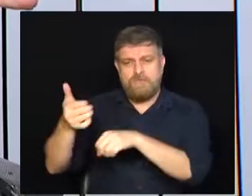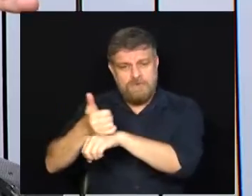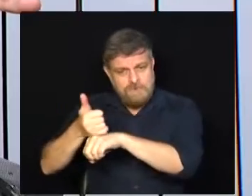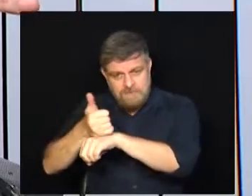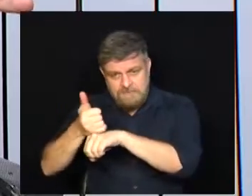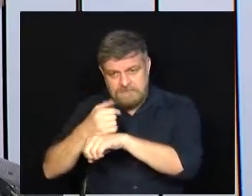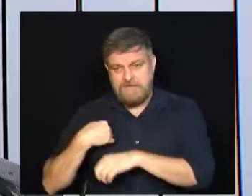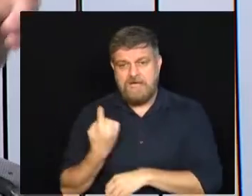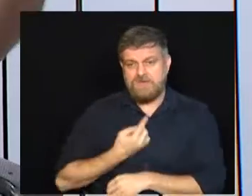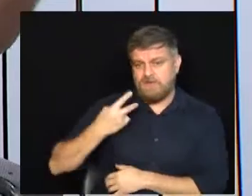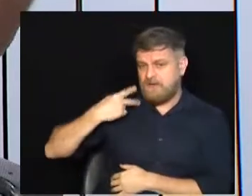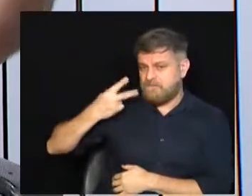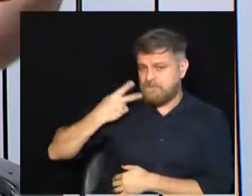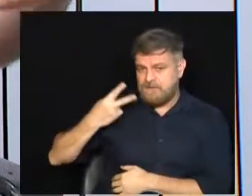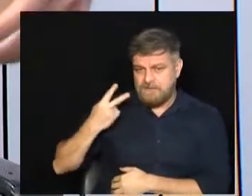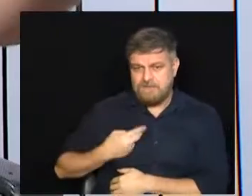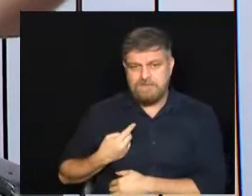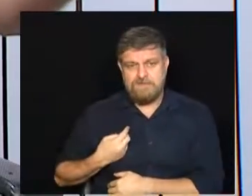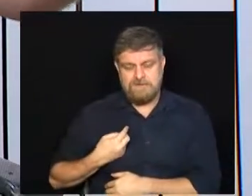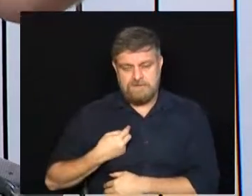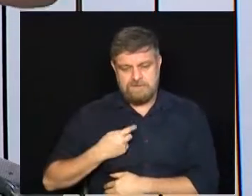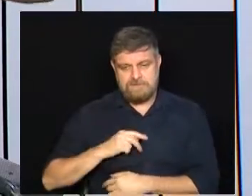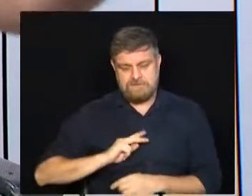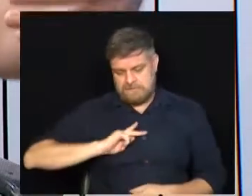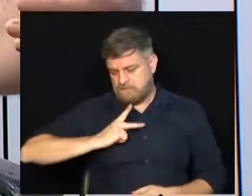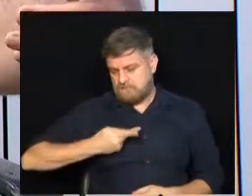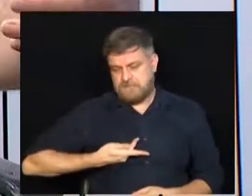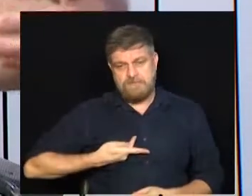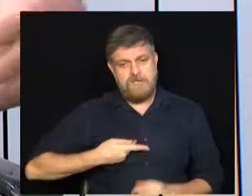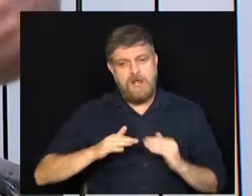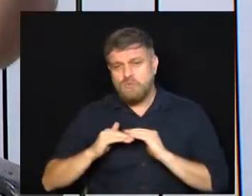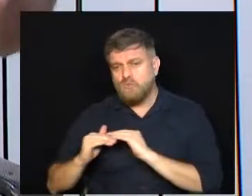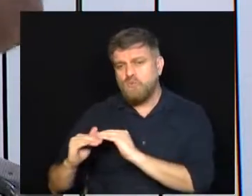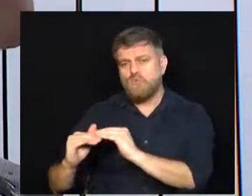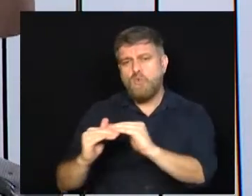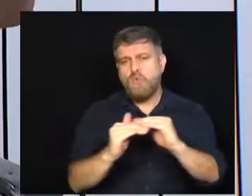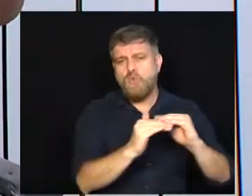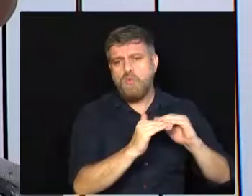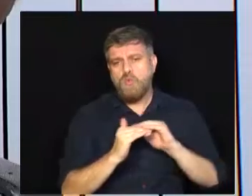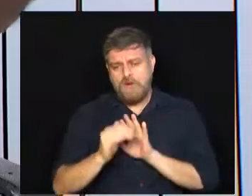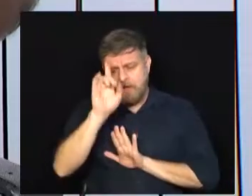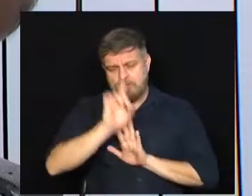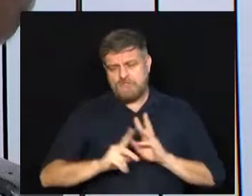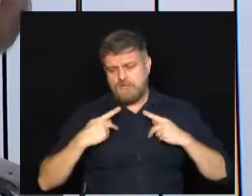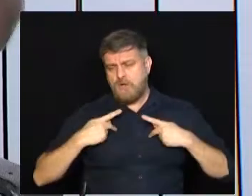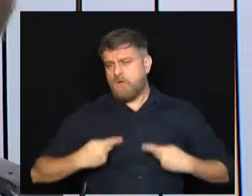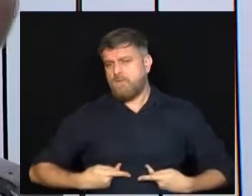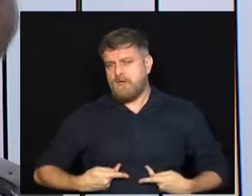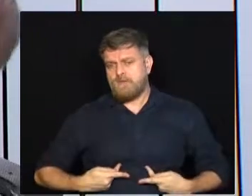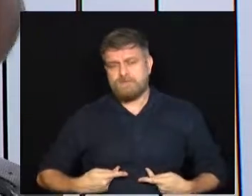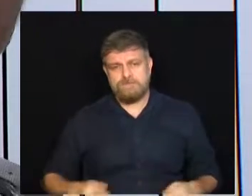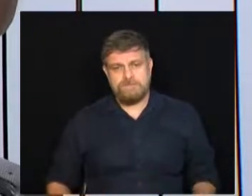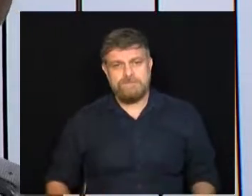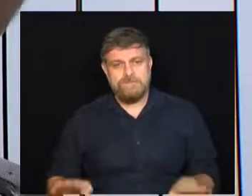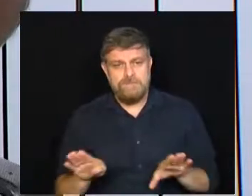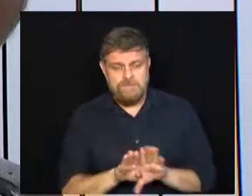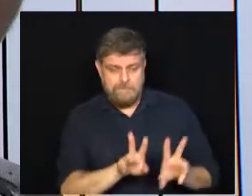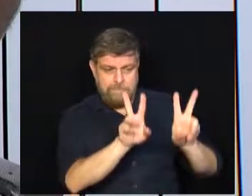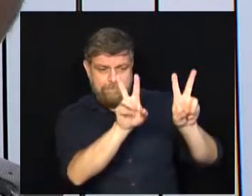estamos falando aqui. Então, é um direito por si só, somos humanos. E as questões que